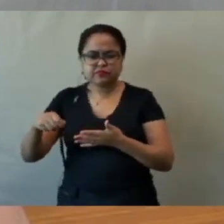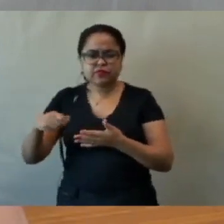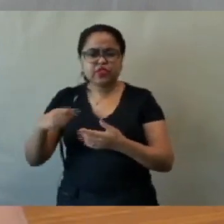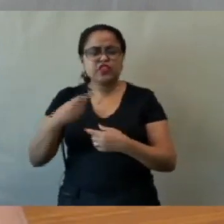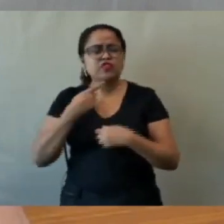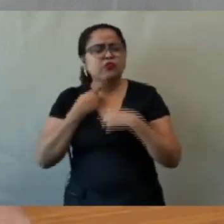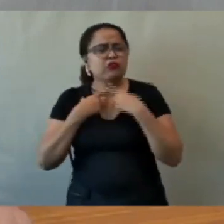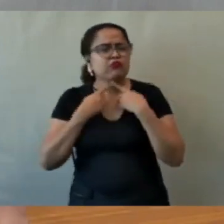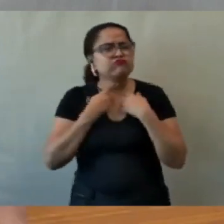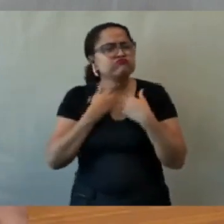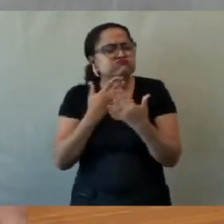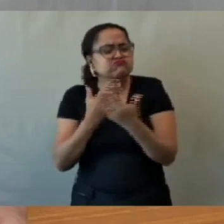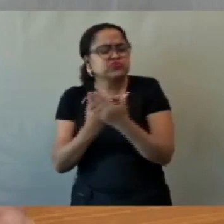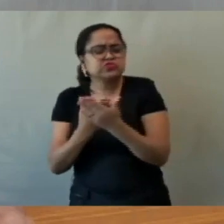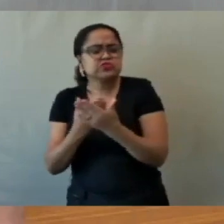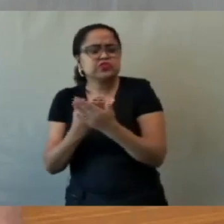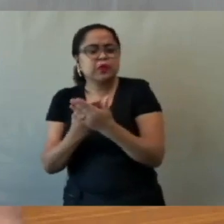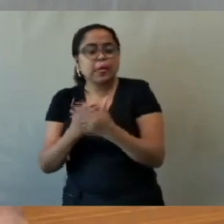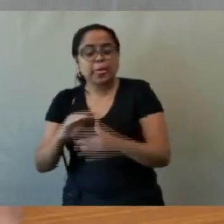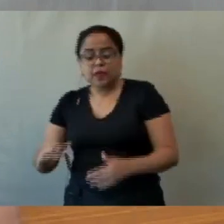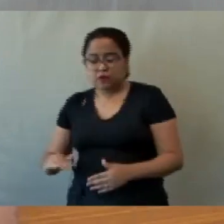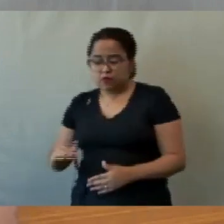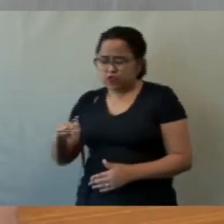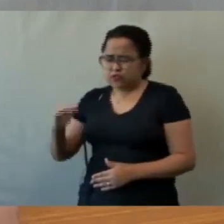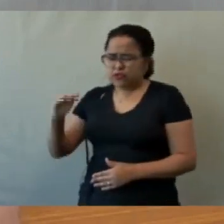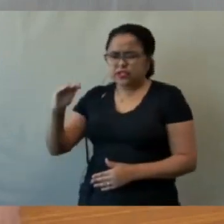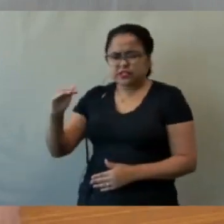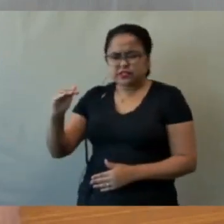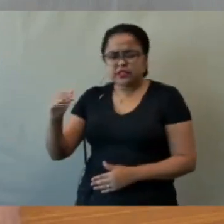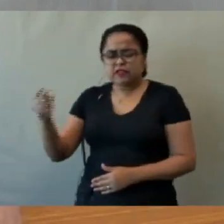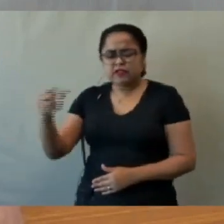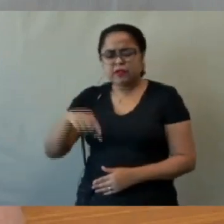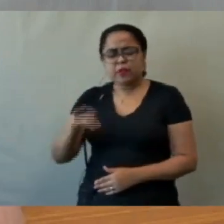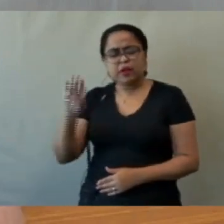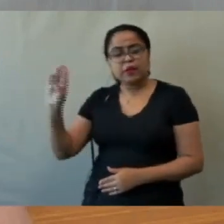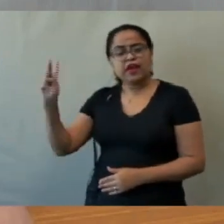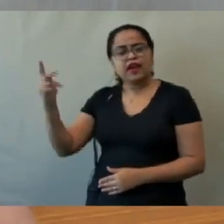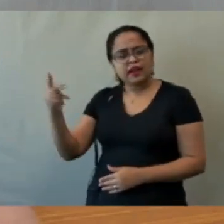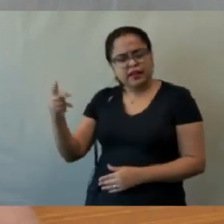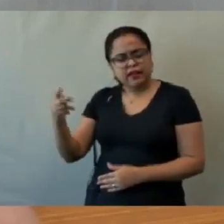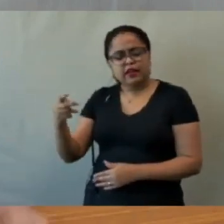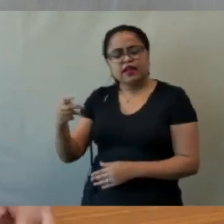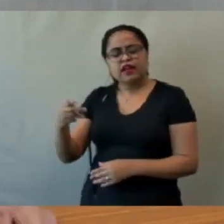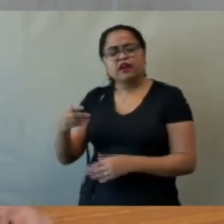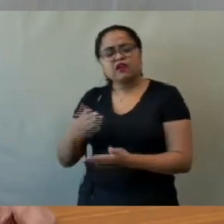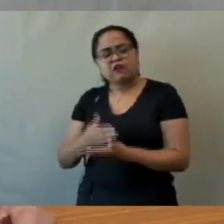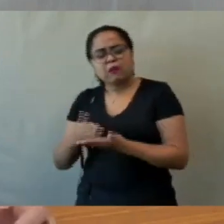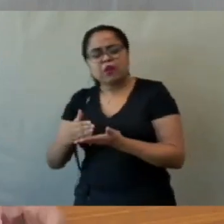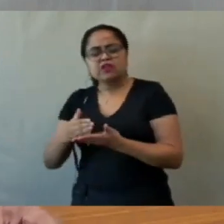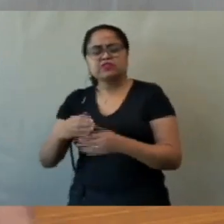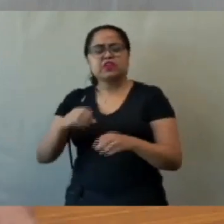Belo Horizonte para estudar aqui. E, na minha infância, até os meus 10 anos, que eu